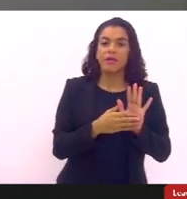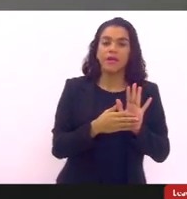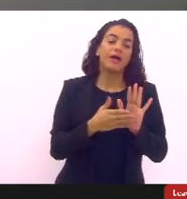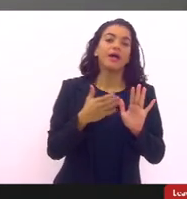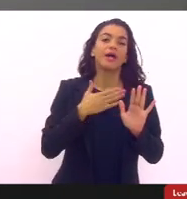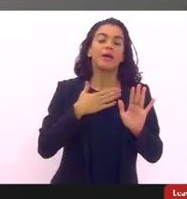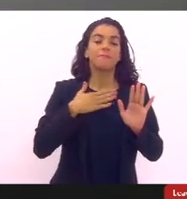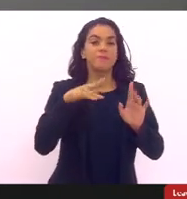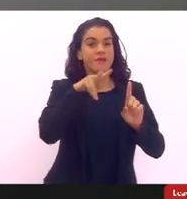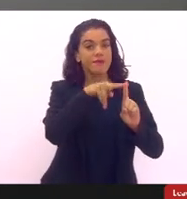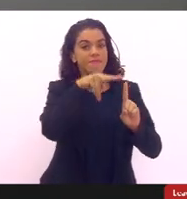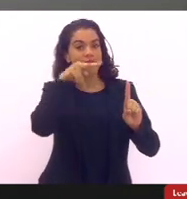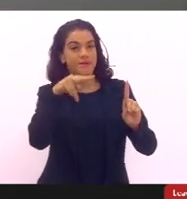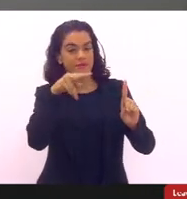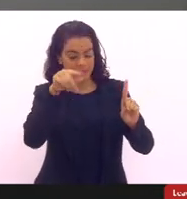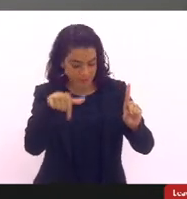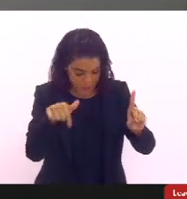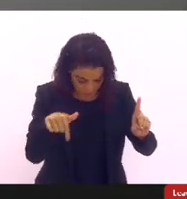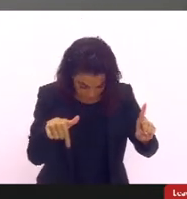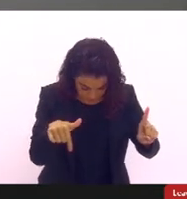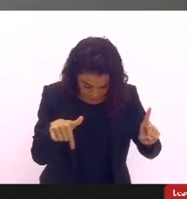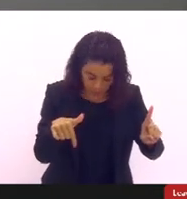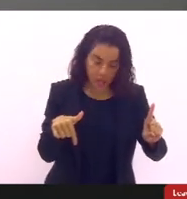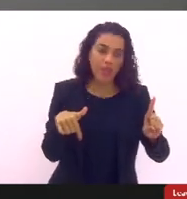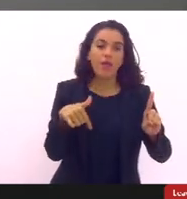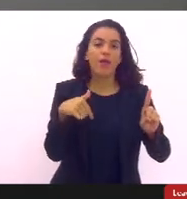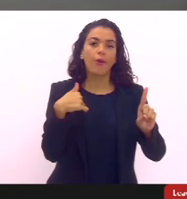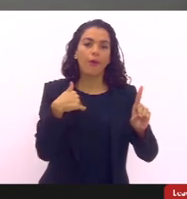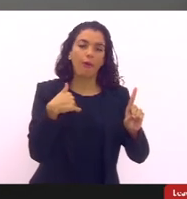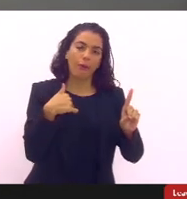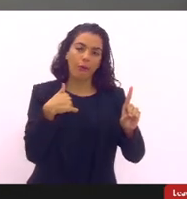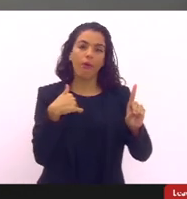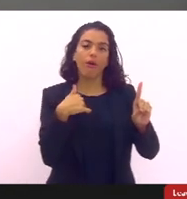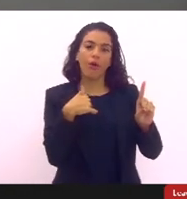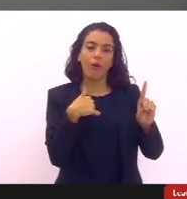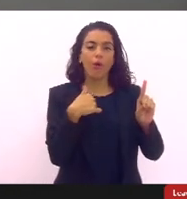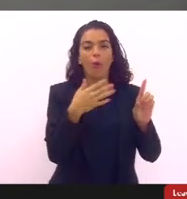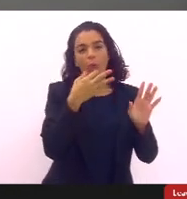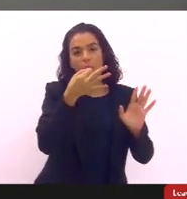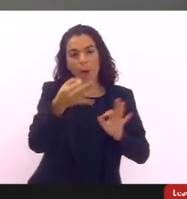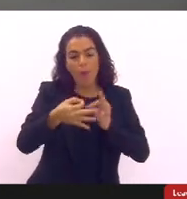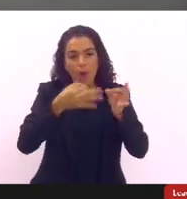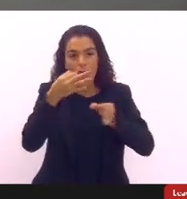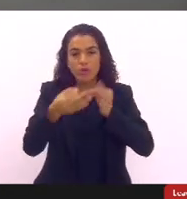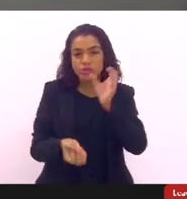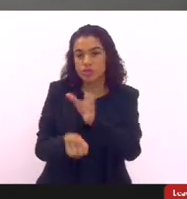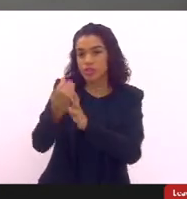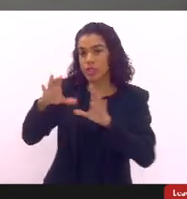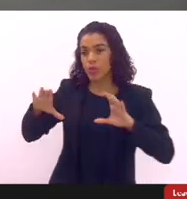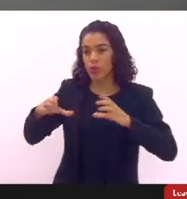A minha visão é essa. Eu proponho que seja criado um grupo